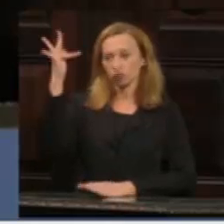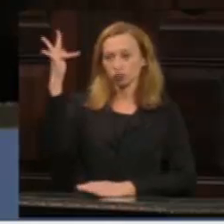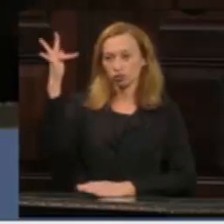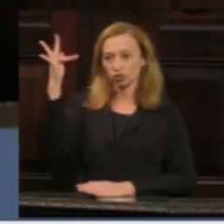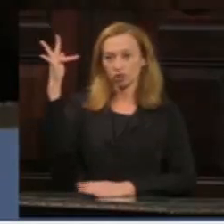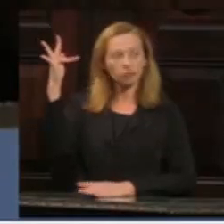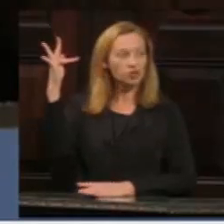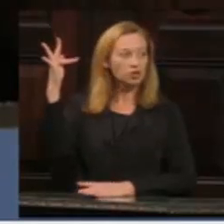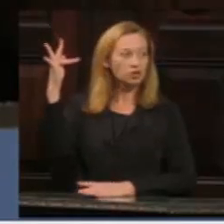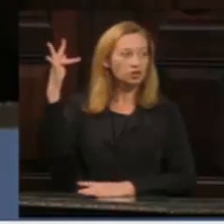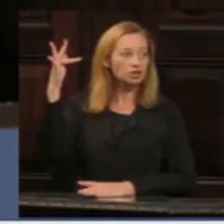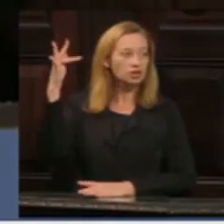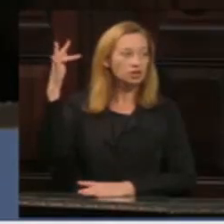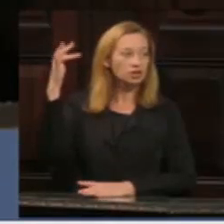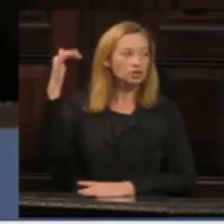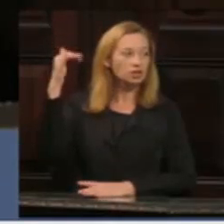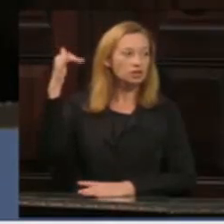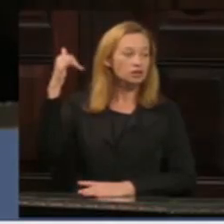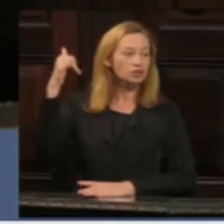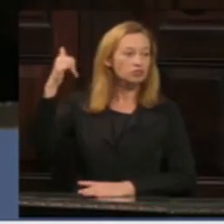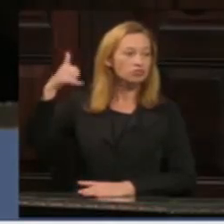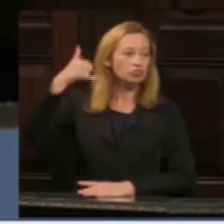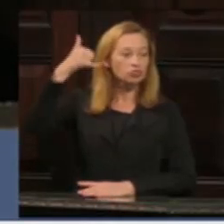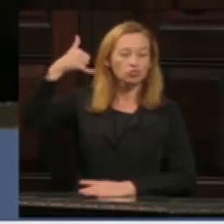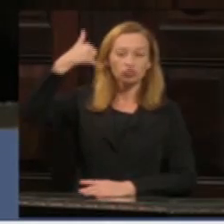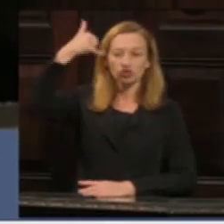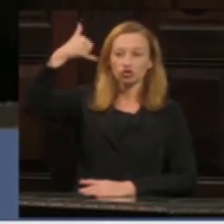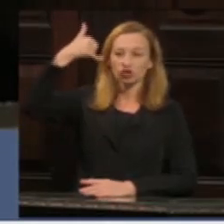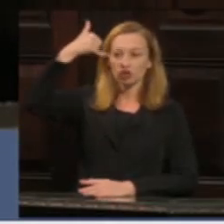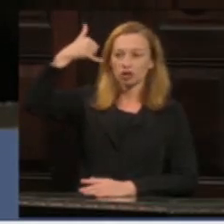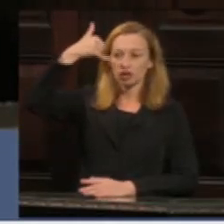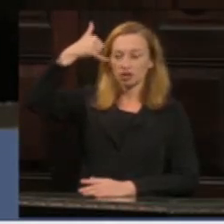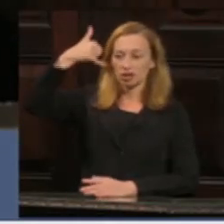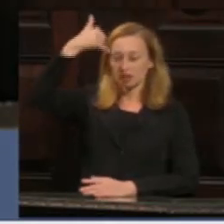ungida por inspiração divina. Muito obrigado, senhor presidente.